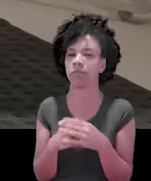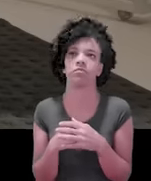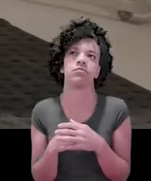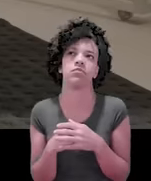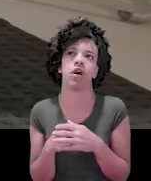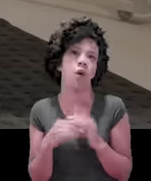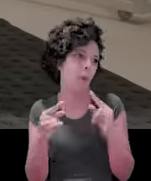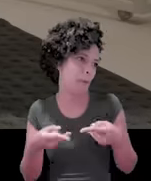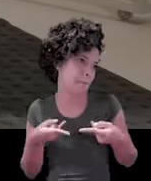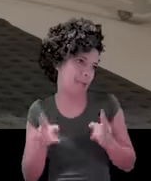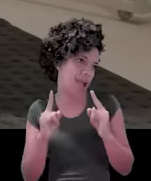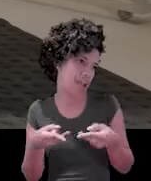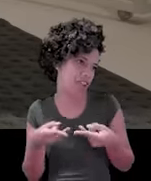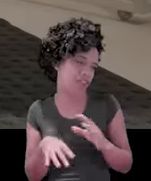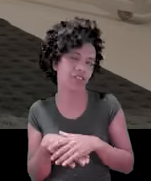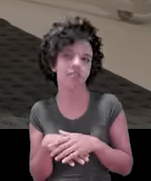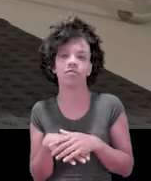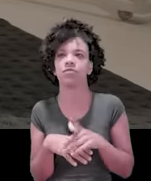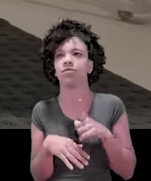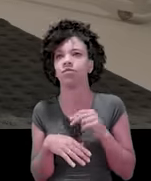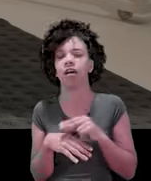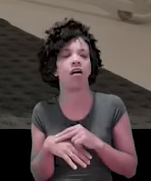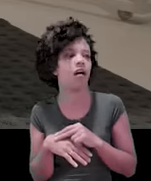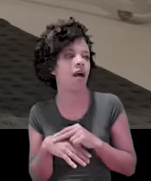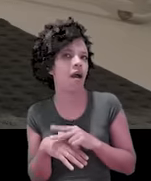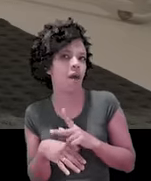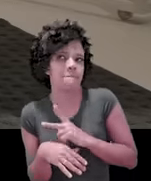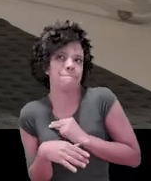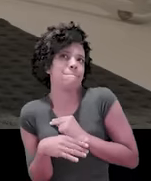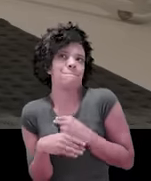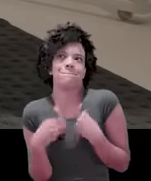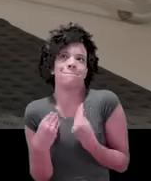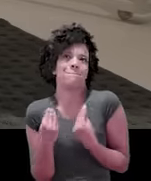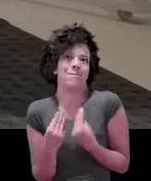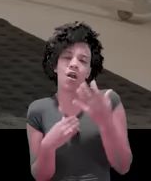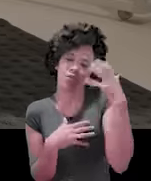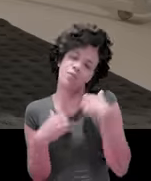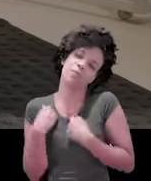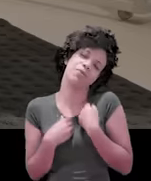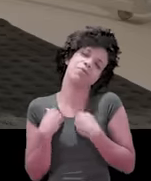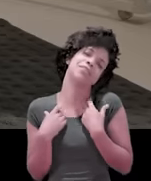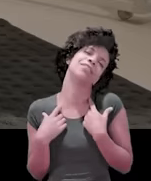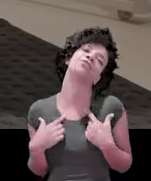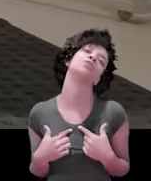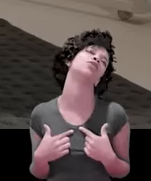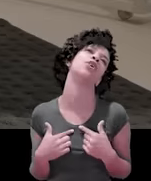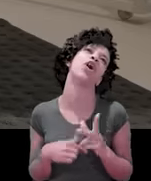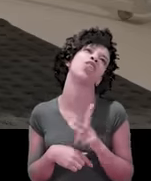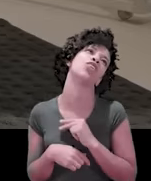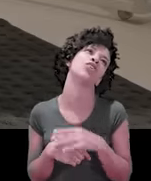Como assim aí dormir numa rede por cima que eu ia até as estrelas irmão limpinha então eu vou